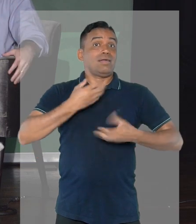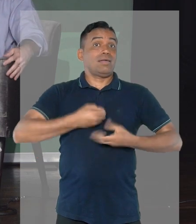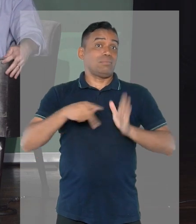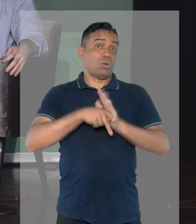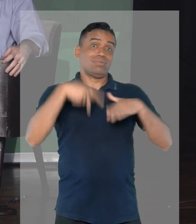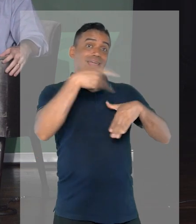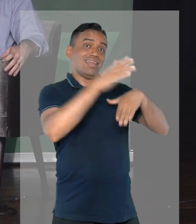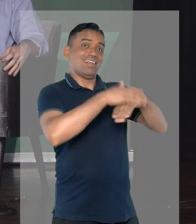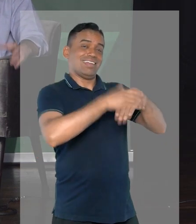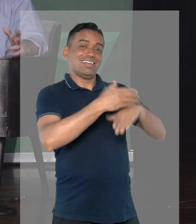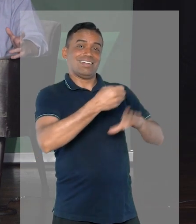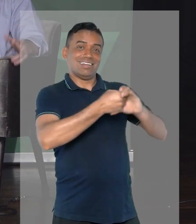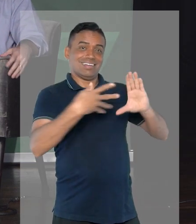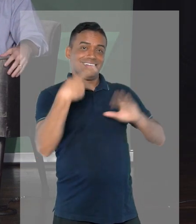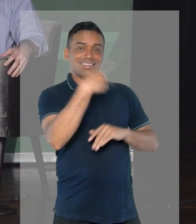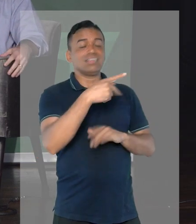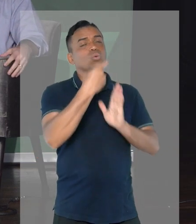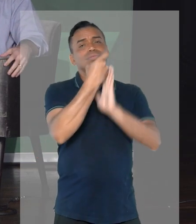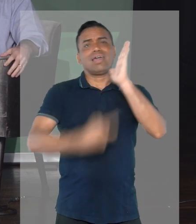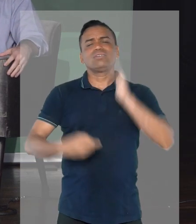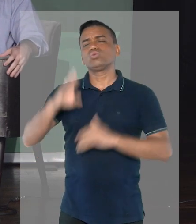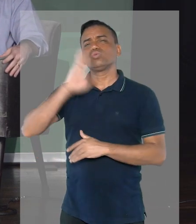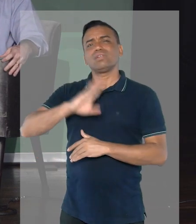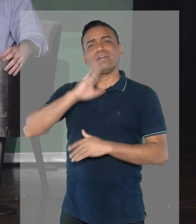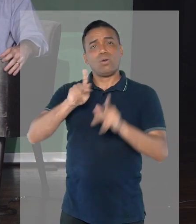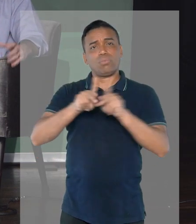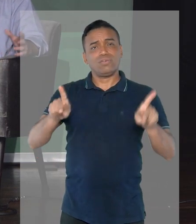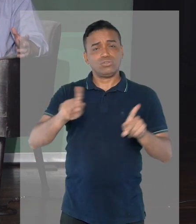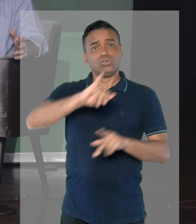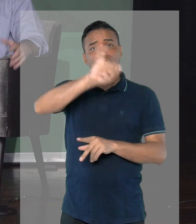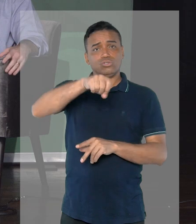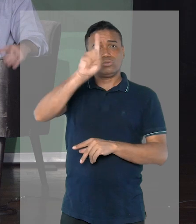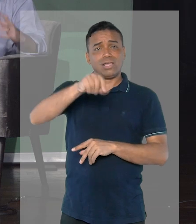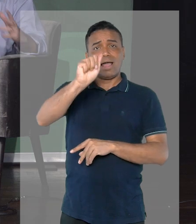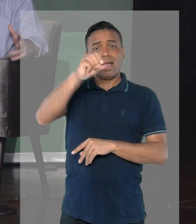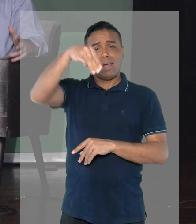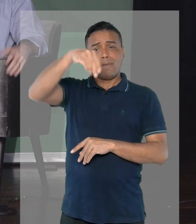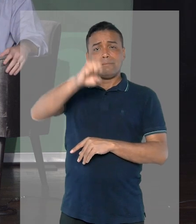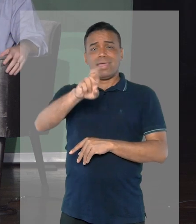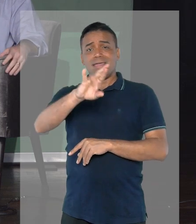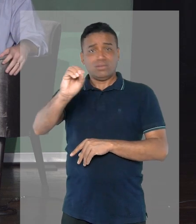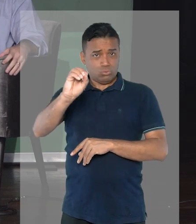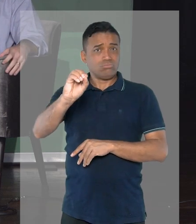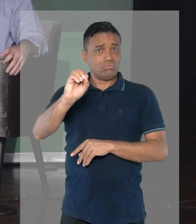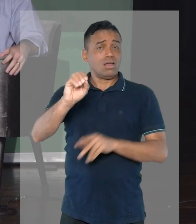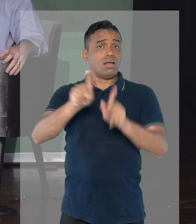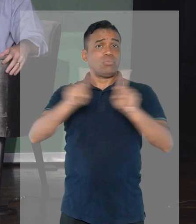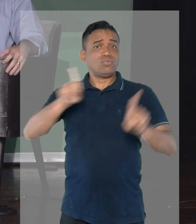Drummond. Tem um texto muito legal do professor José Américo Miranda, que foi professor da UFMG